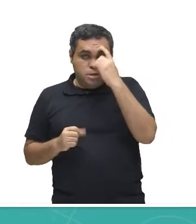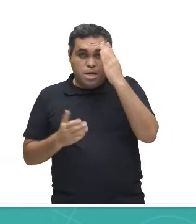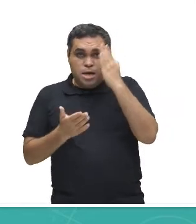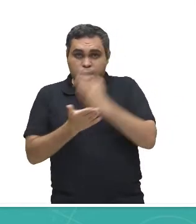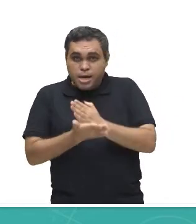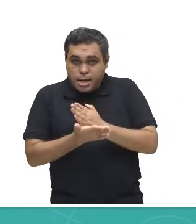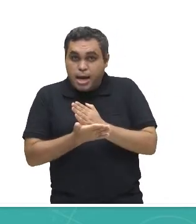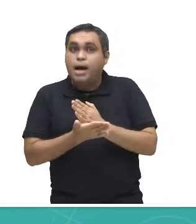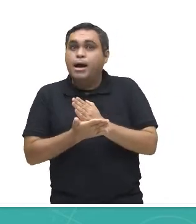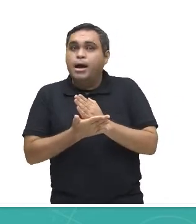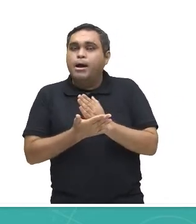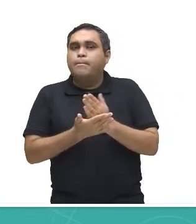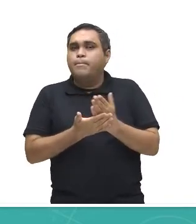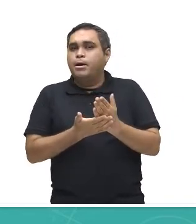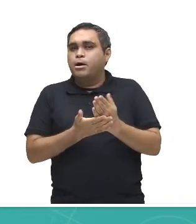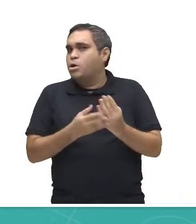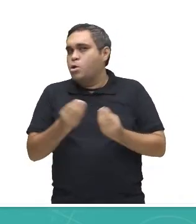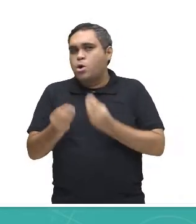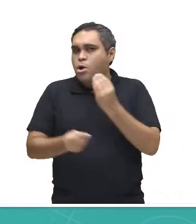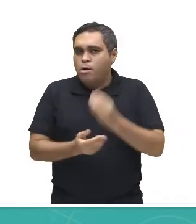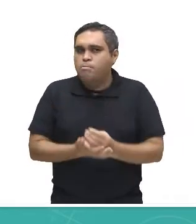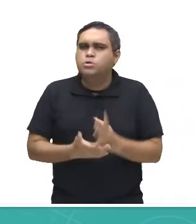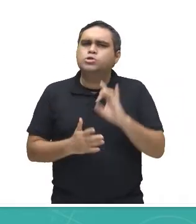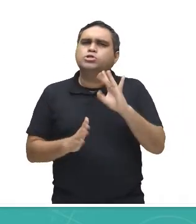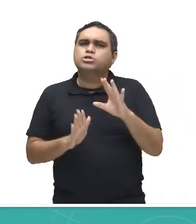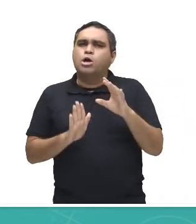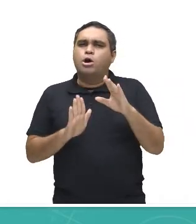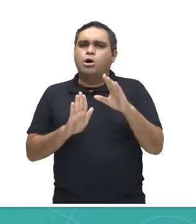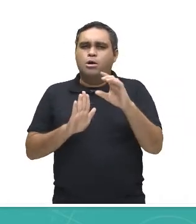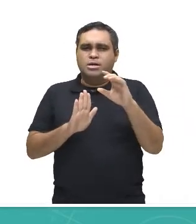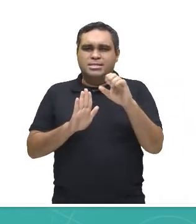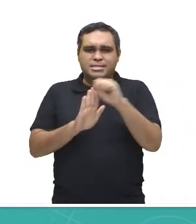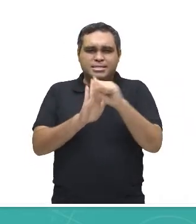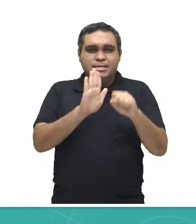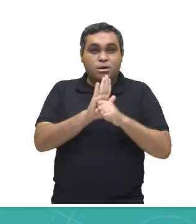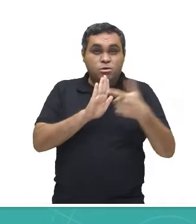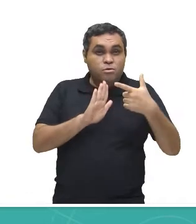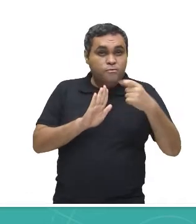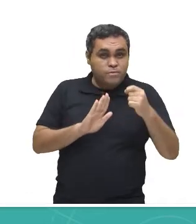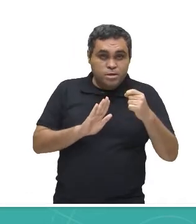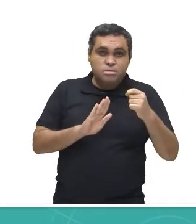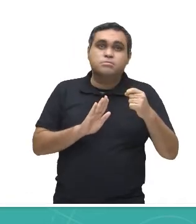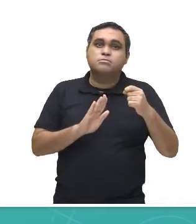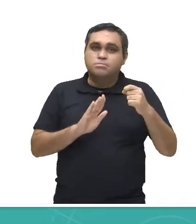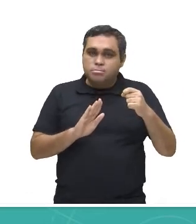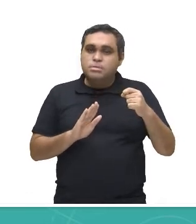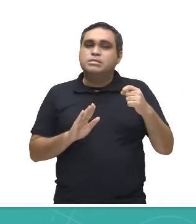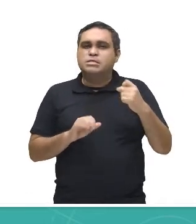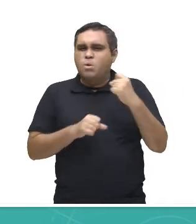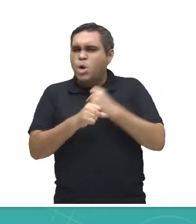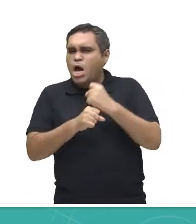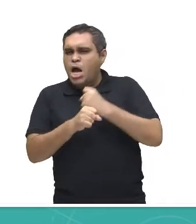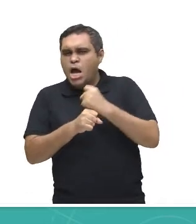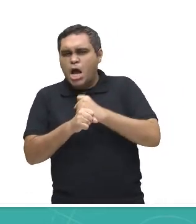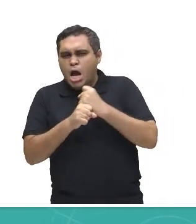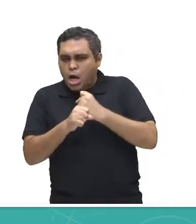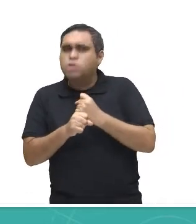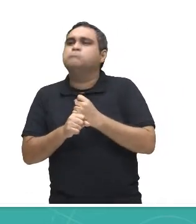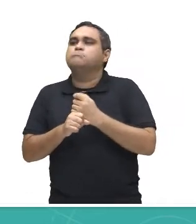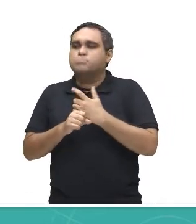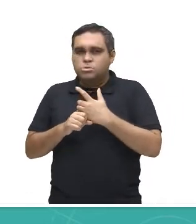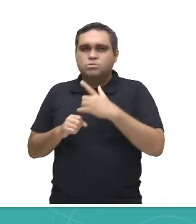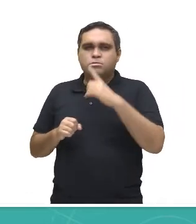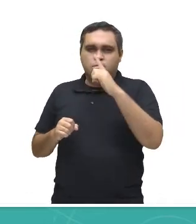metade do século XX, para vocês terem uma ideia. Então, os britânicos eles vão aportar no litoral da Índia pela primeira vez no século